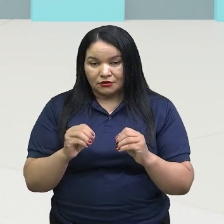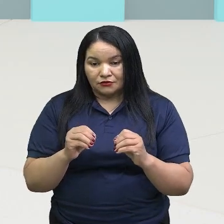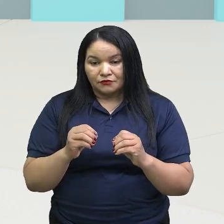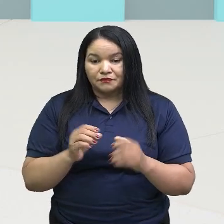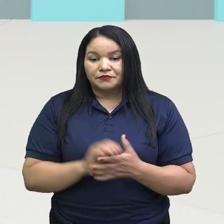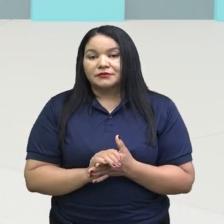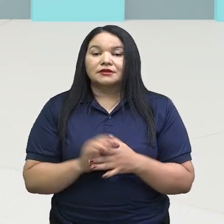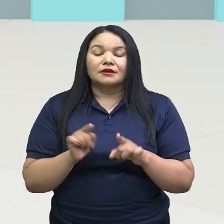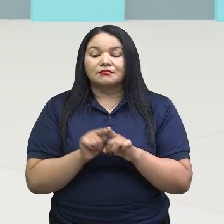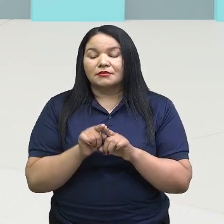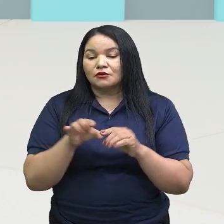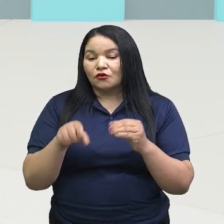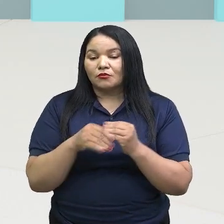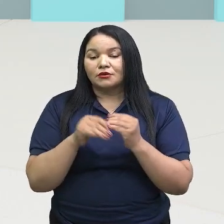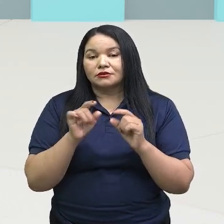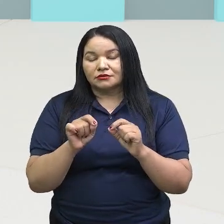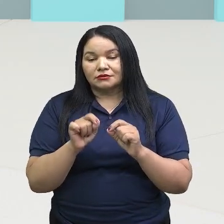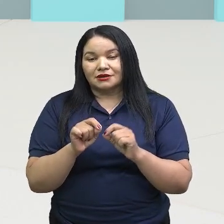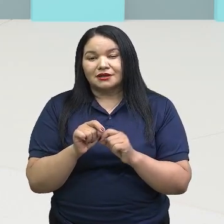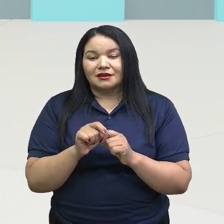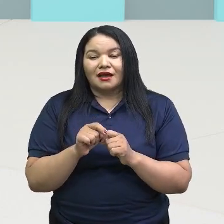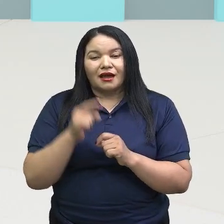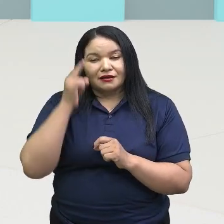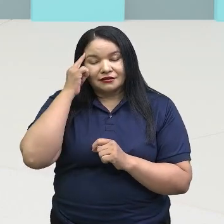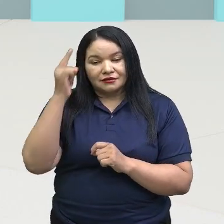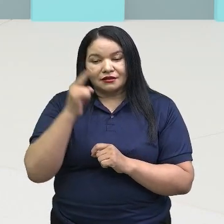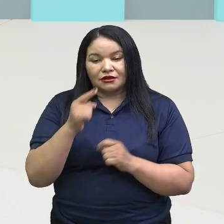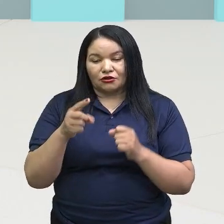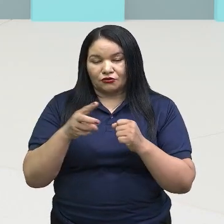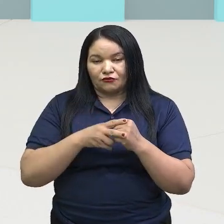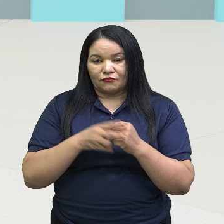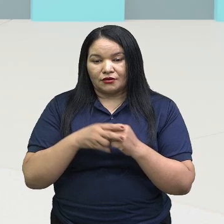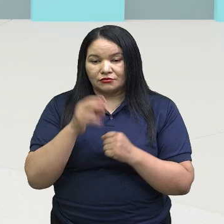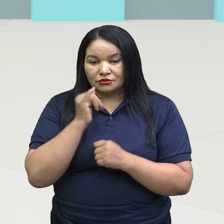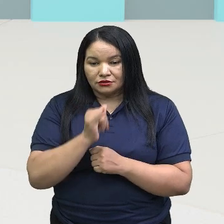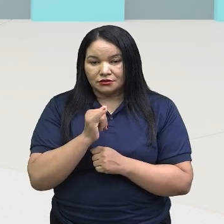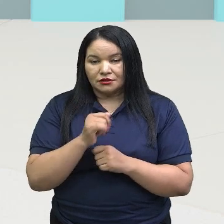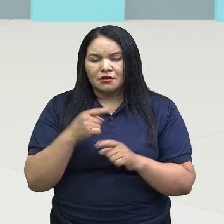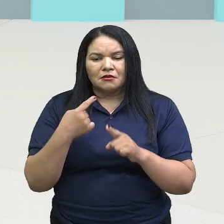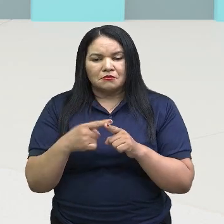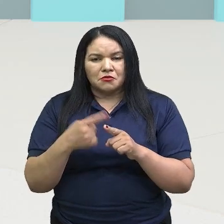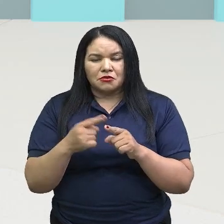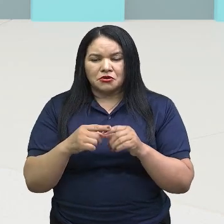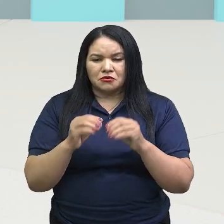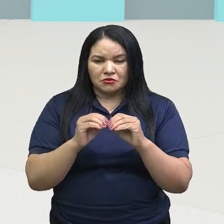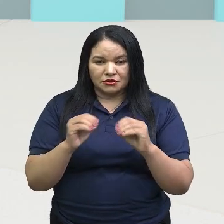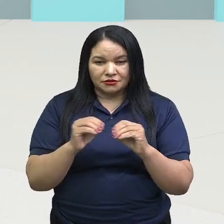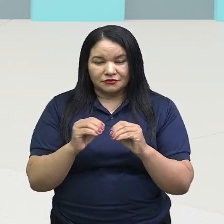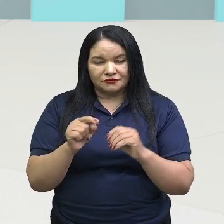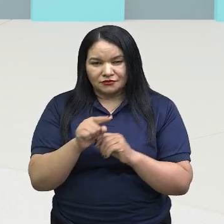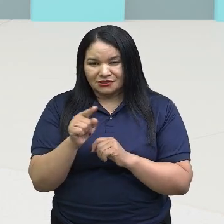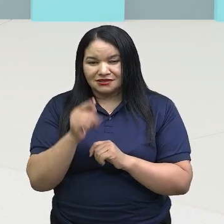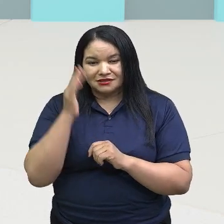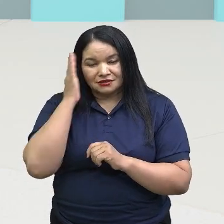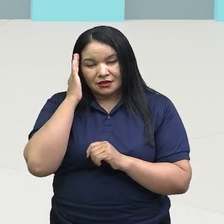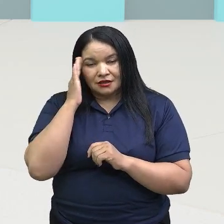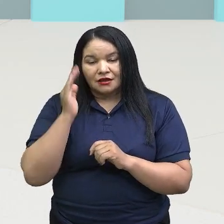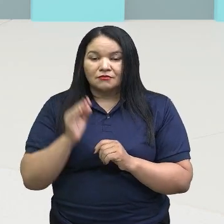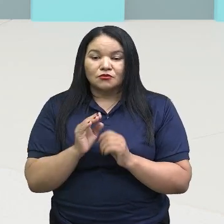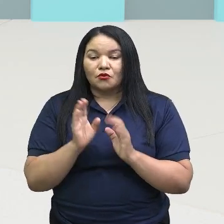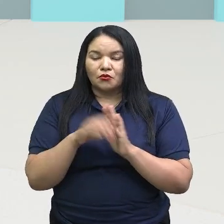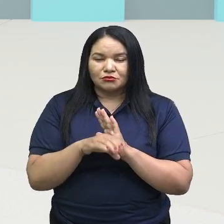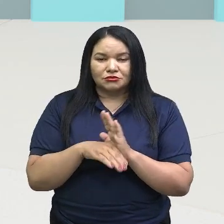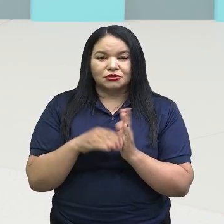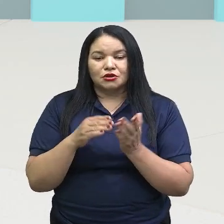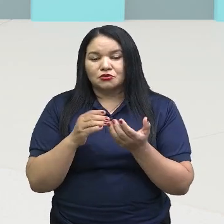a ideia do verbo dizer, ok? E por que são orações? Será que você já ouviu falar sobre o